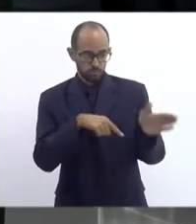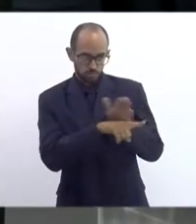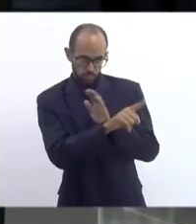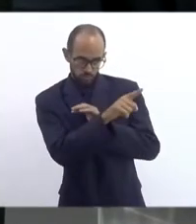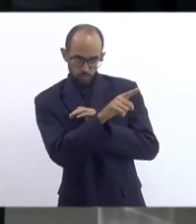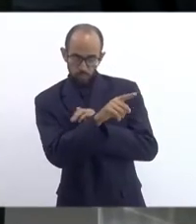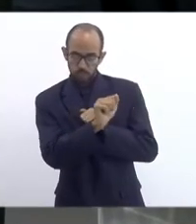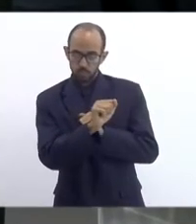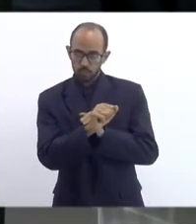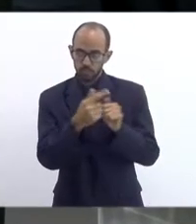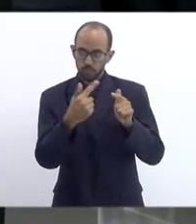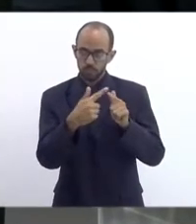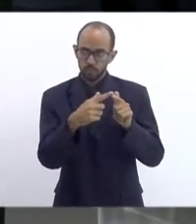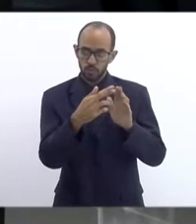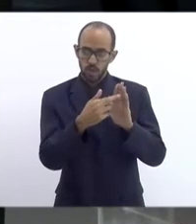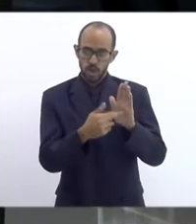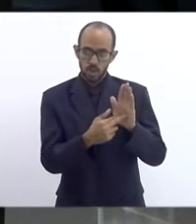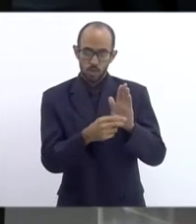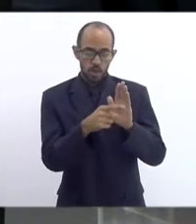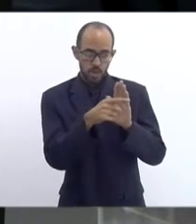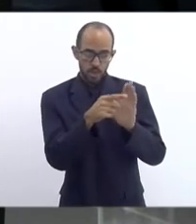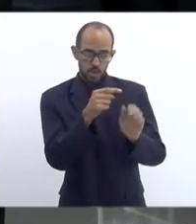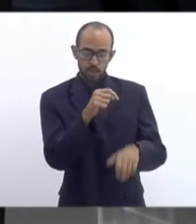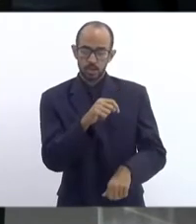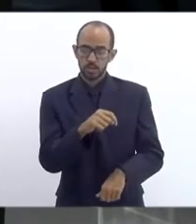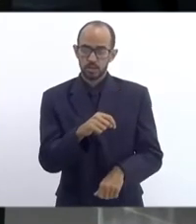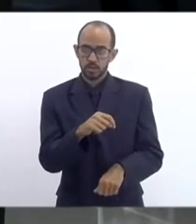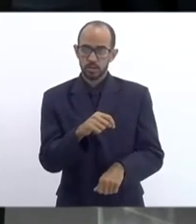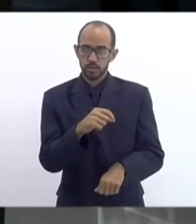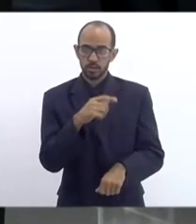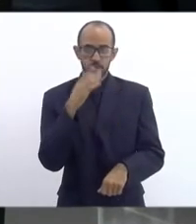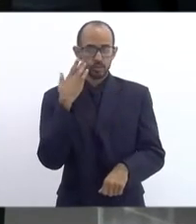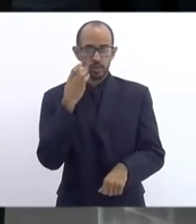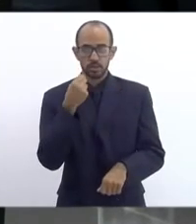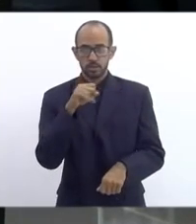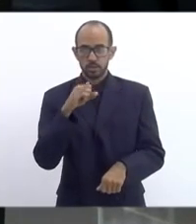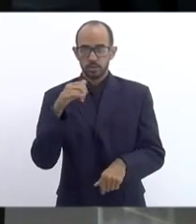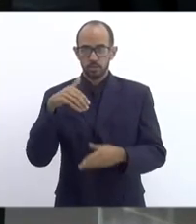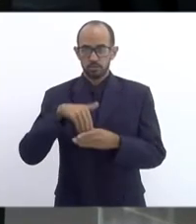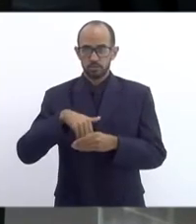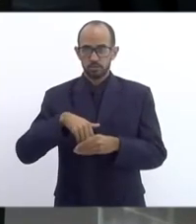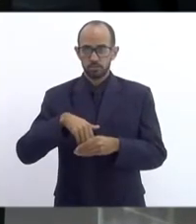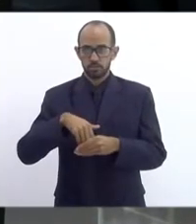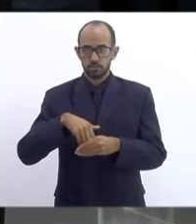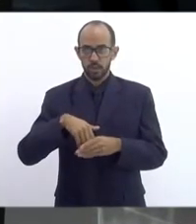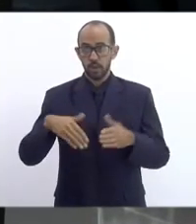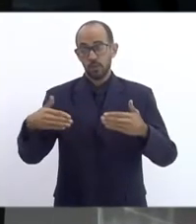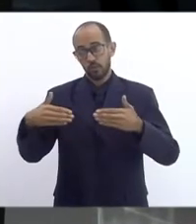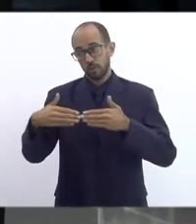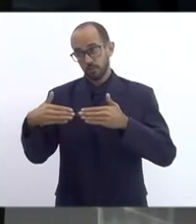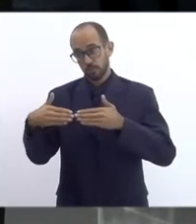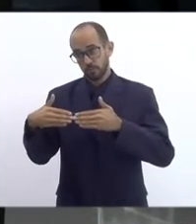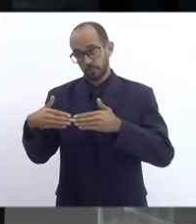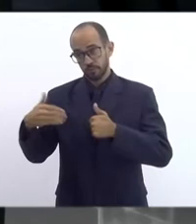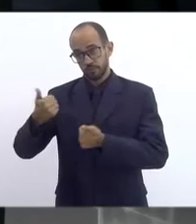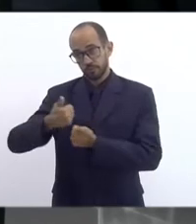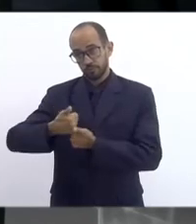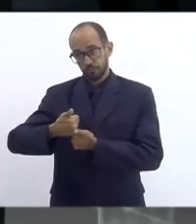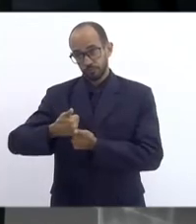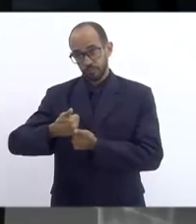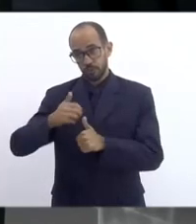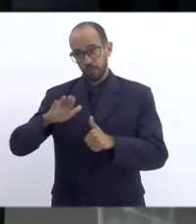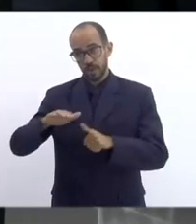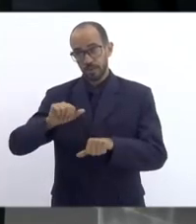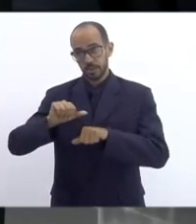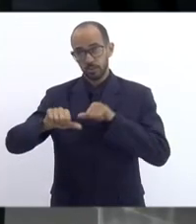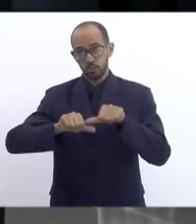relator, deputado Rosenberg Reis, não sei se ele está presente para poder emitir o voto. Não, mas aqui o voto dele, favorável. Sim, favorável ou substitutivo. Deputado Alice Paulo mudou o